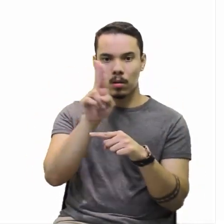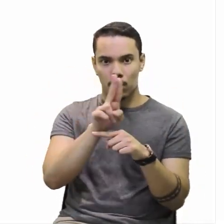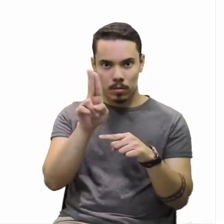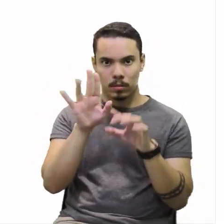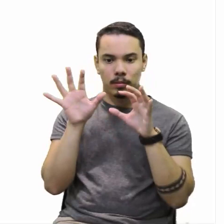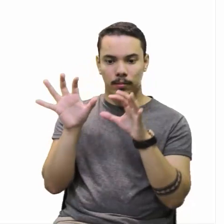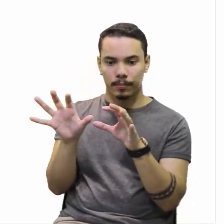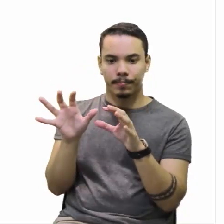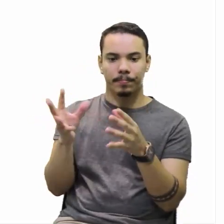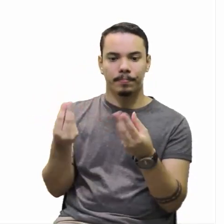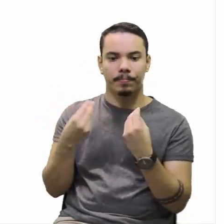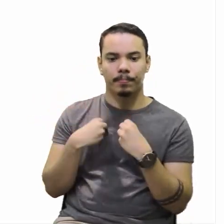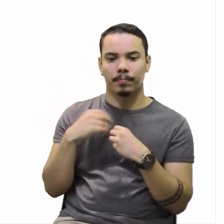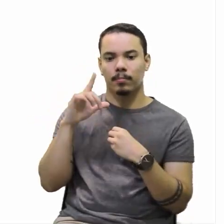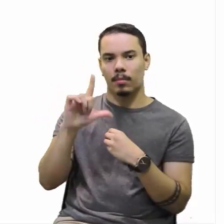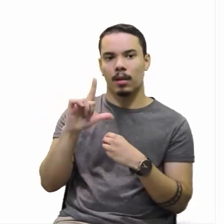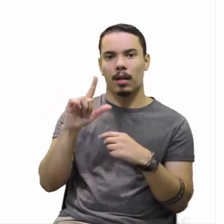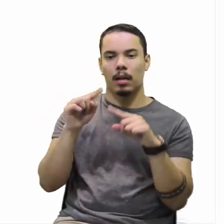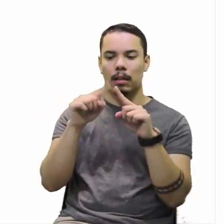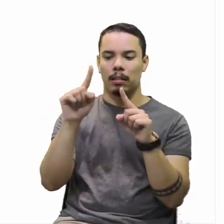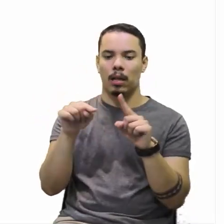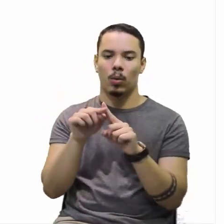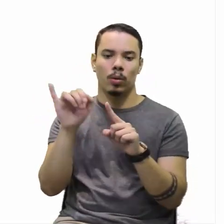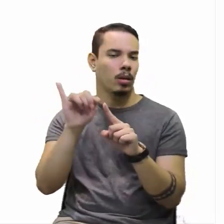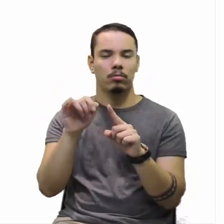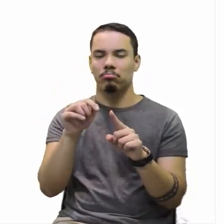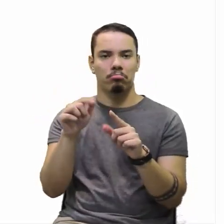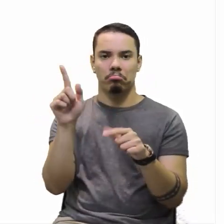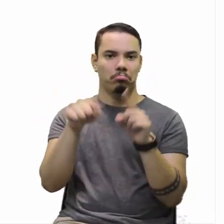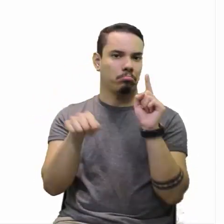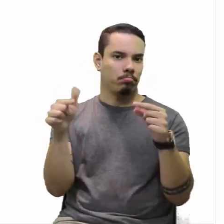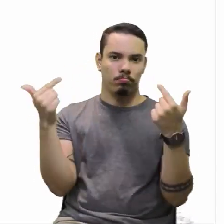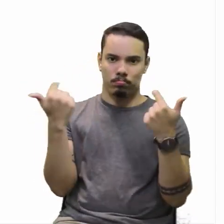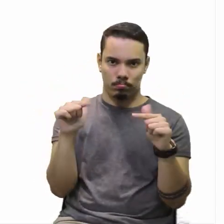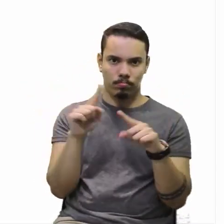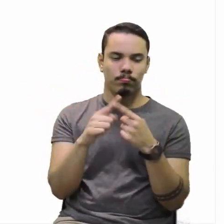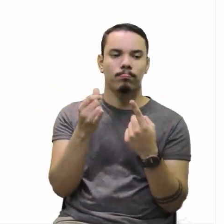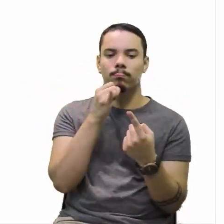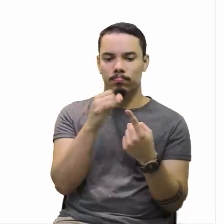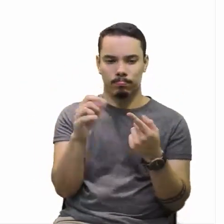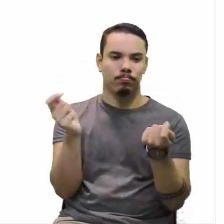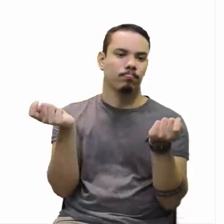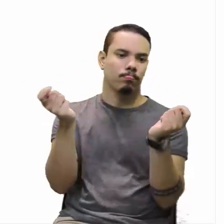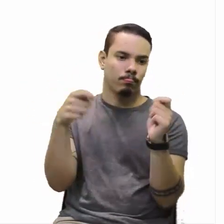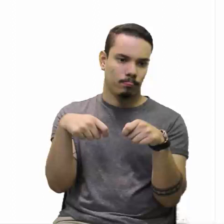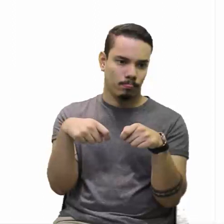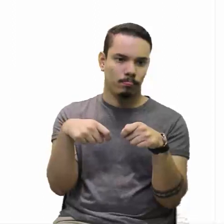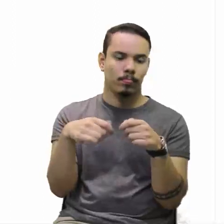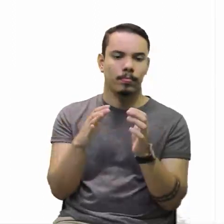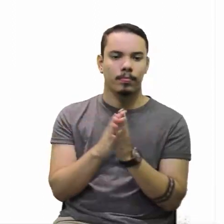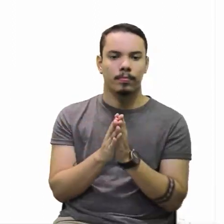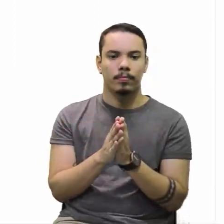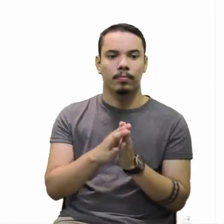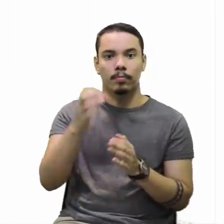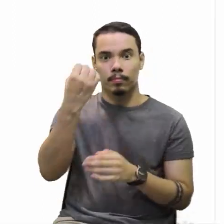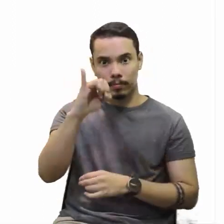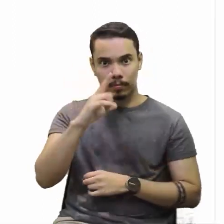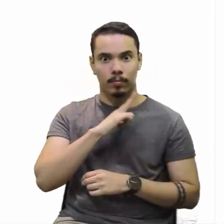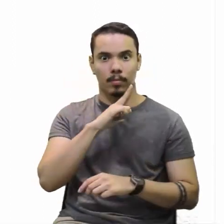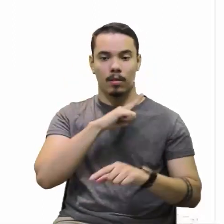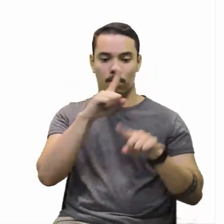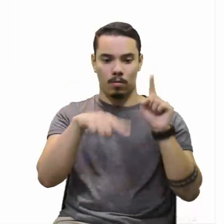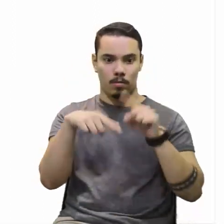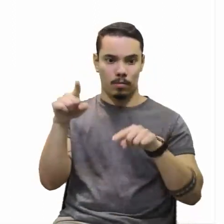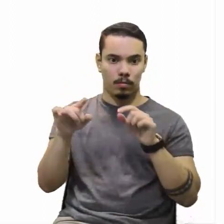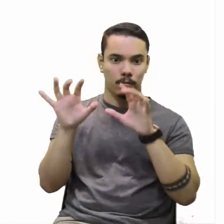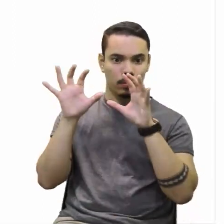I, então L vezes ΔI. A indutância não varia, mas a corrente sim. Quando há variação dessa